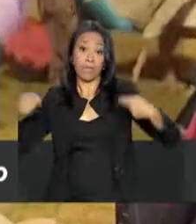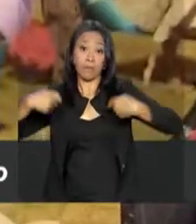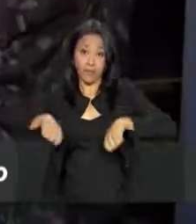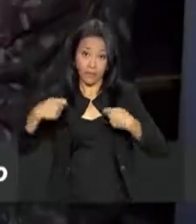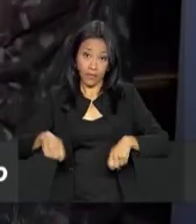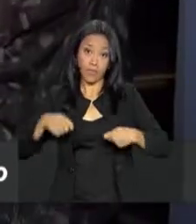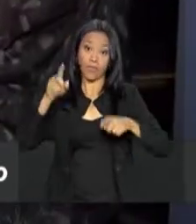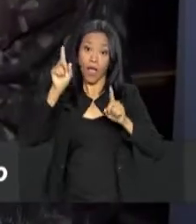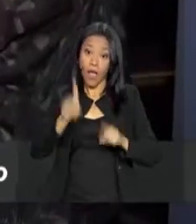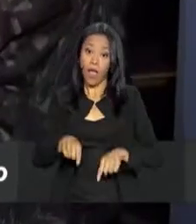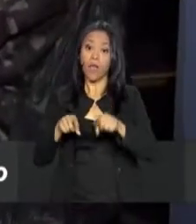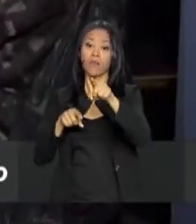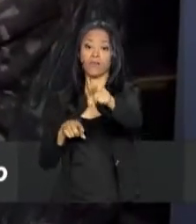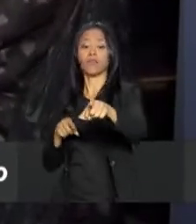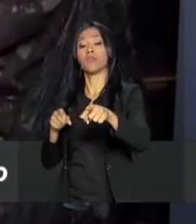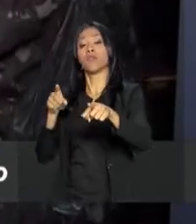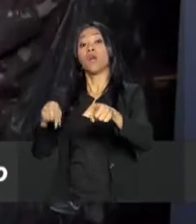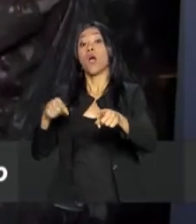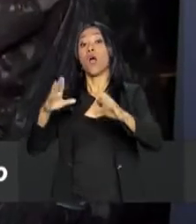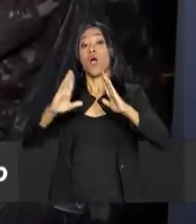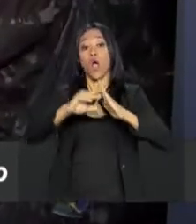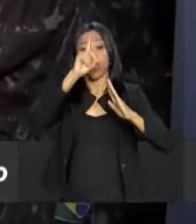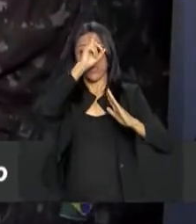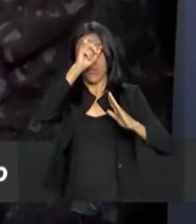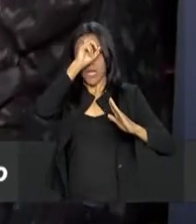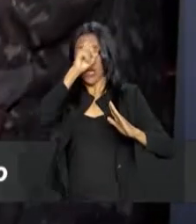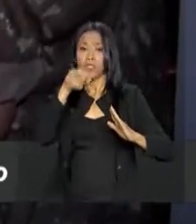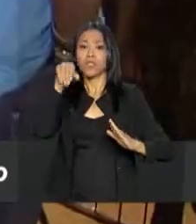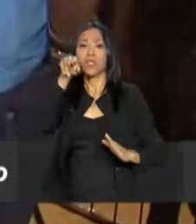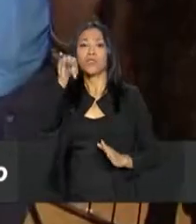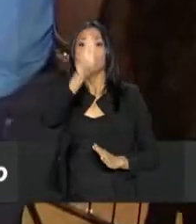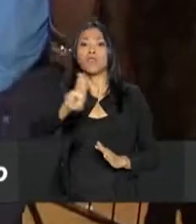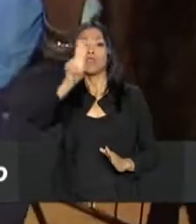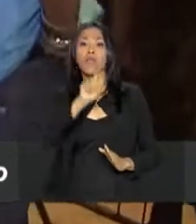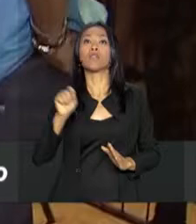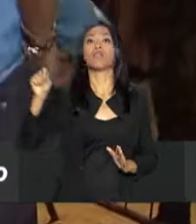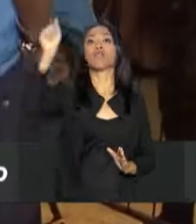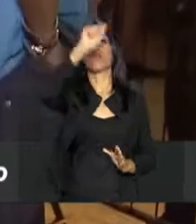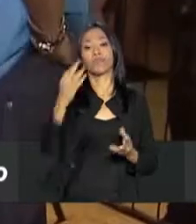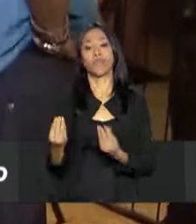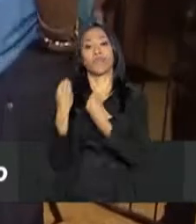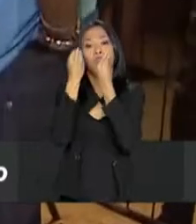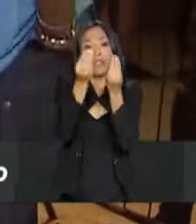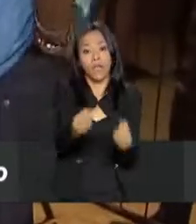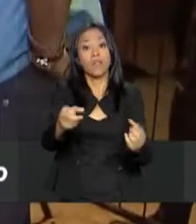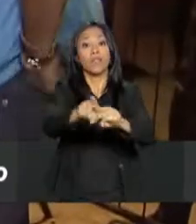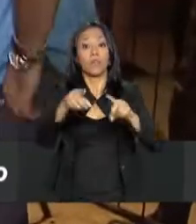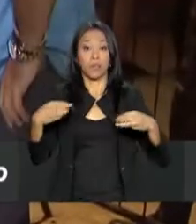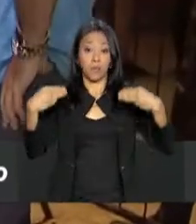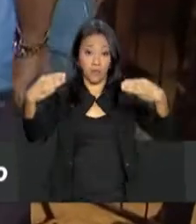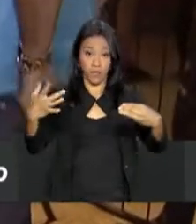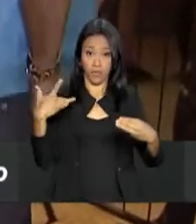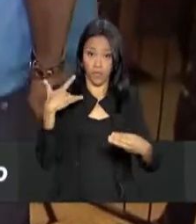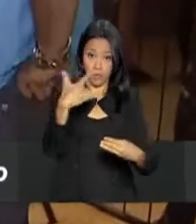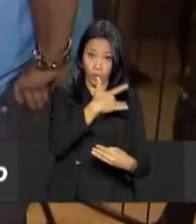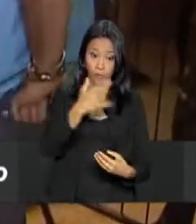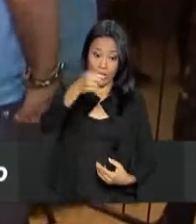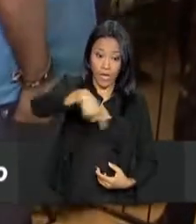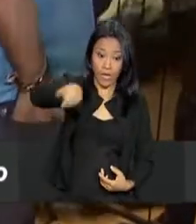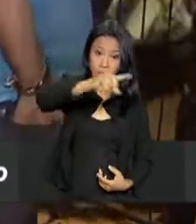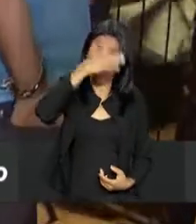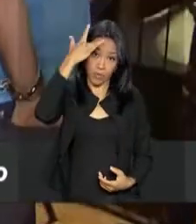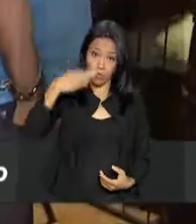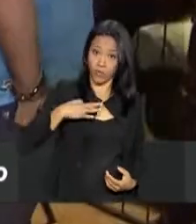foram disponibilizados pelos hospitais universitários federais e pelo ministério da saúde os voluntários vão atender os